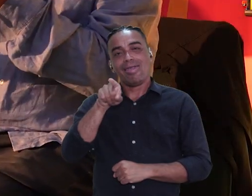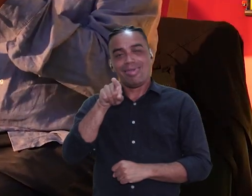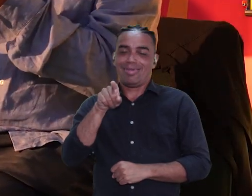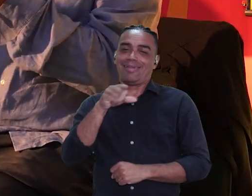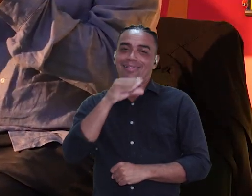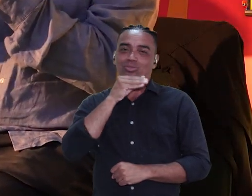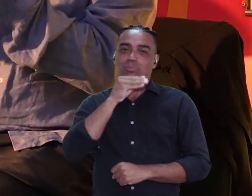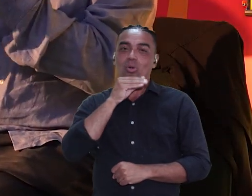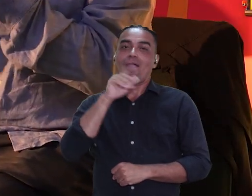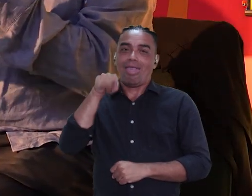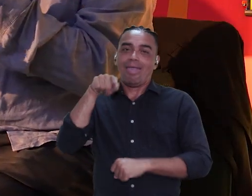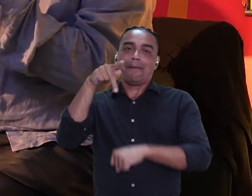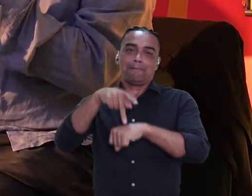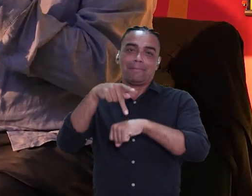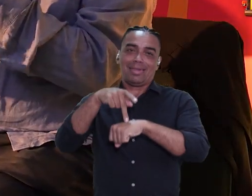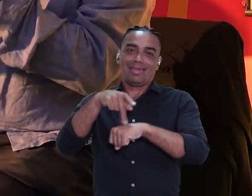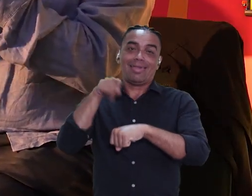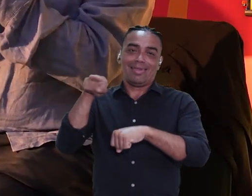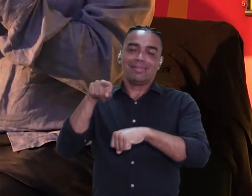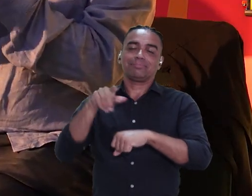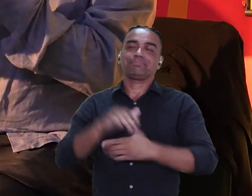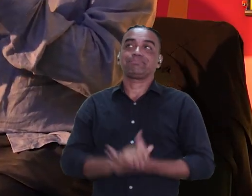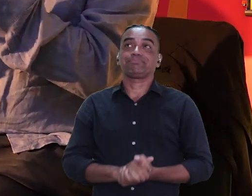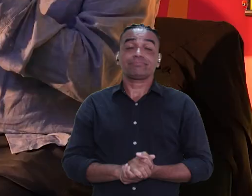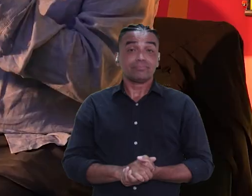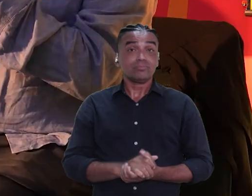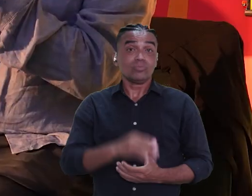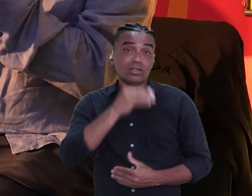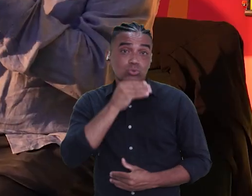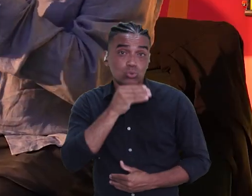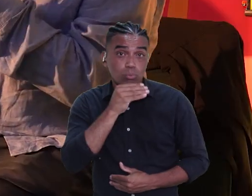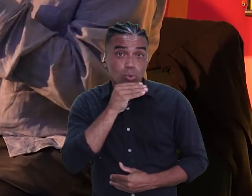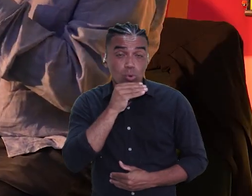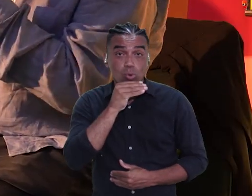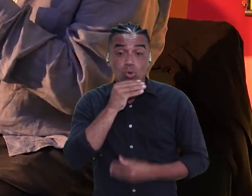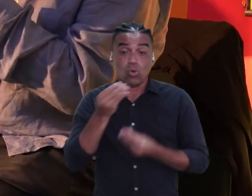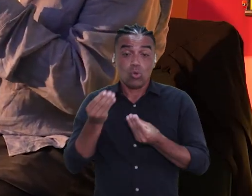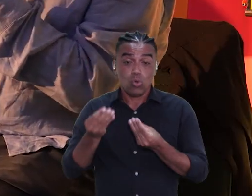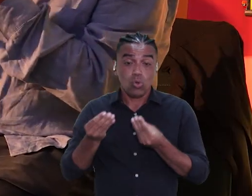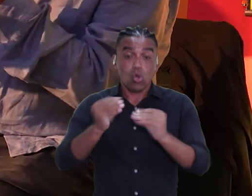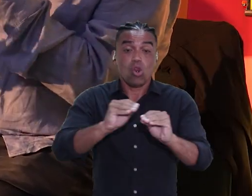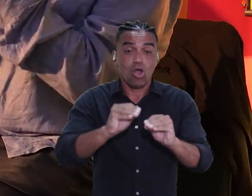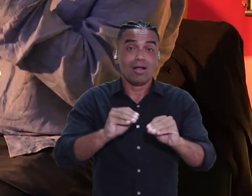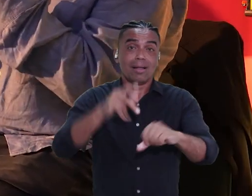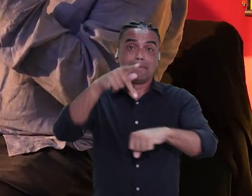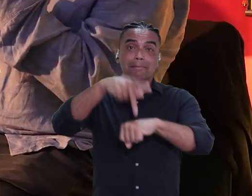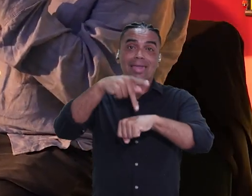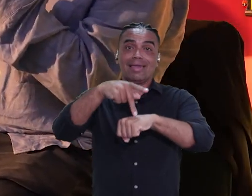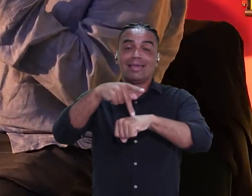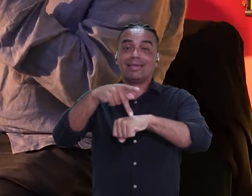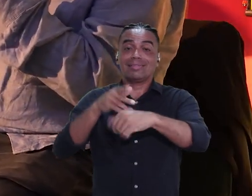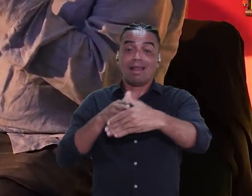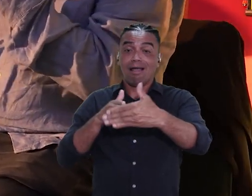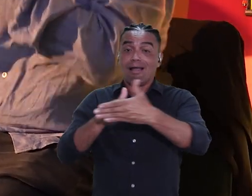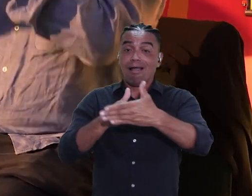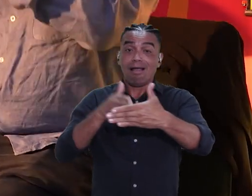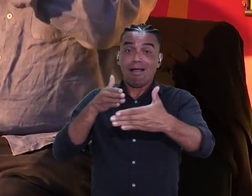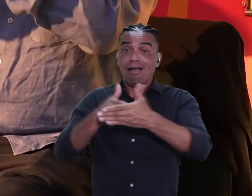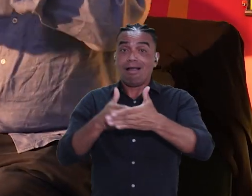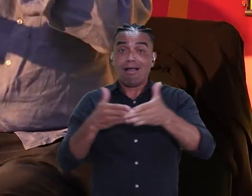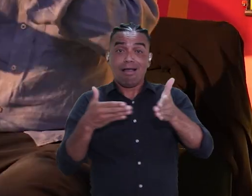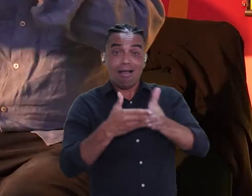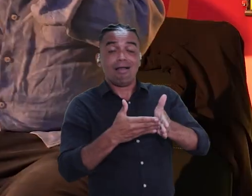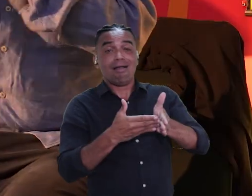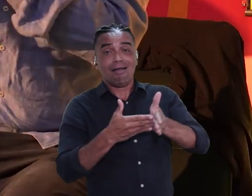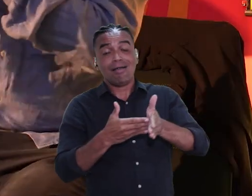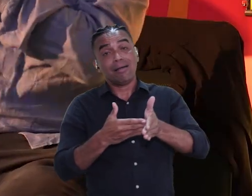no caminho, o que ele sugere é isso. O Drummond coloca a pedra no caminho, obstaculizando, mas